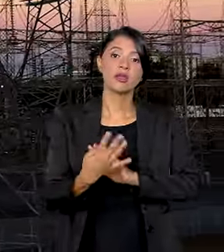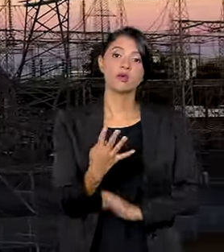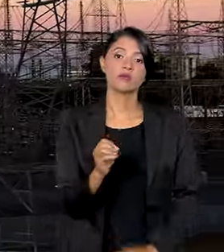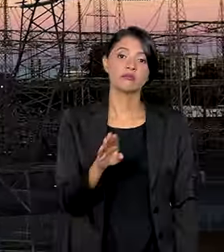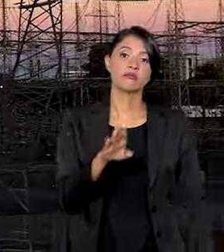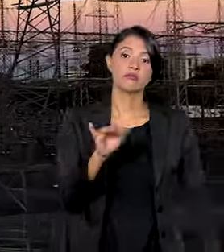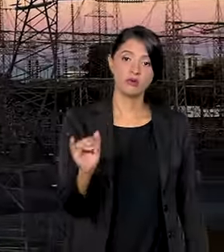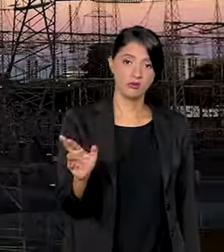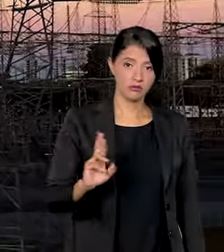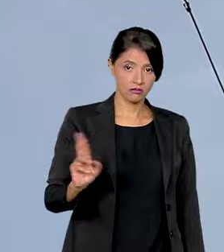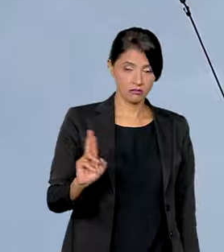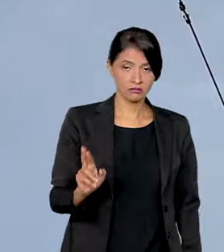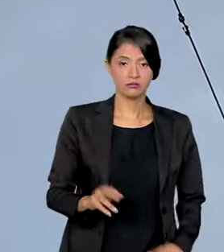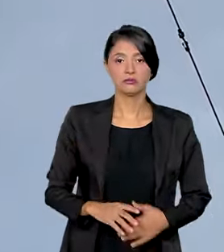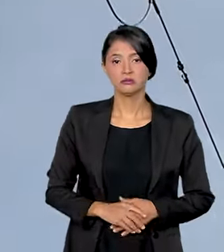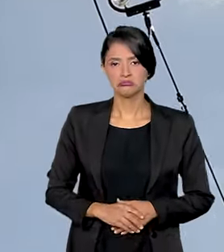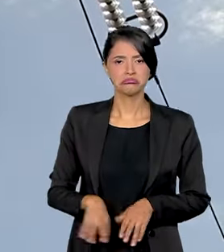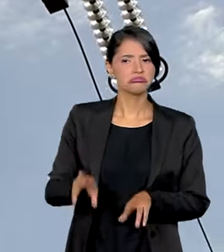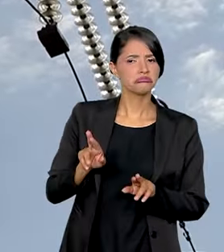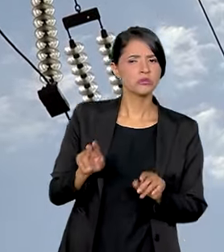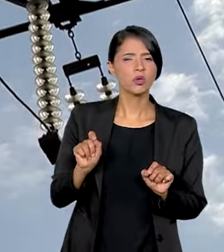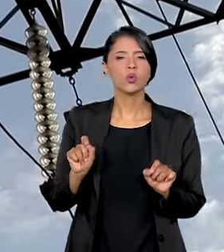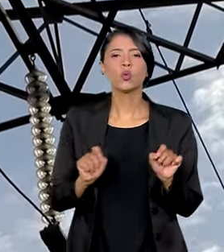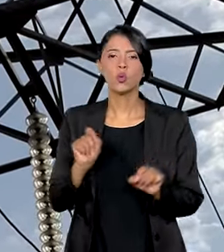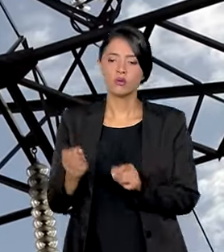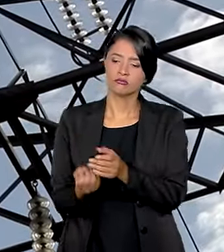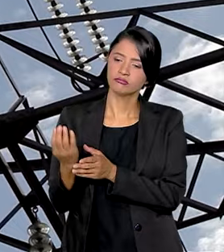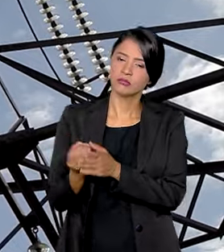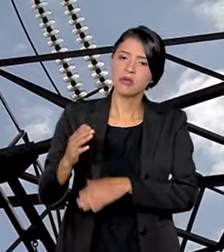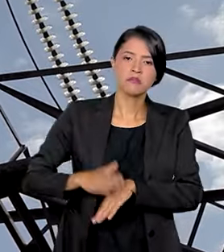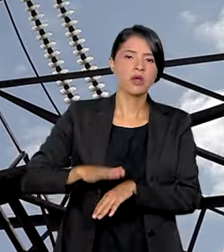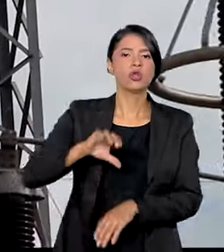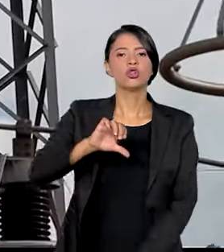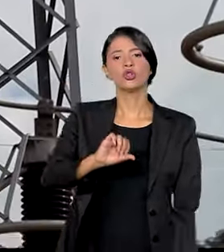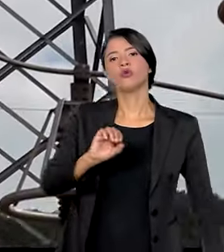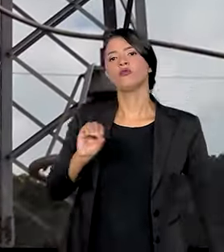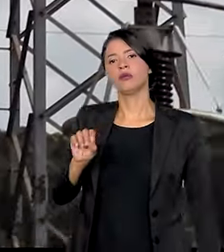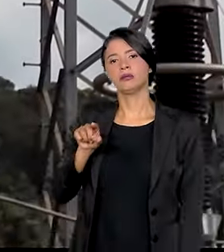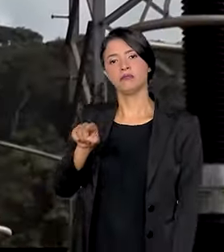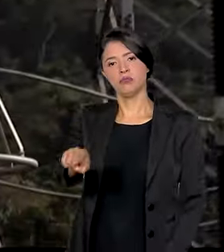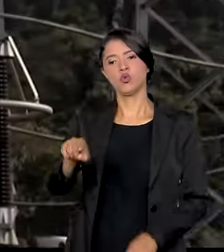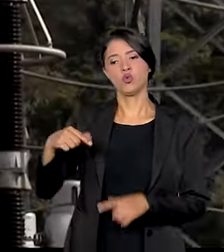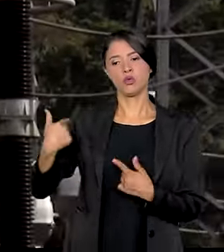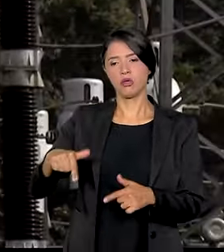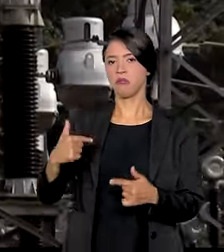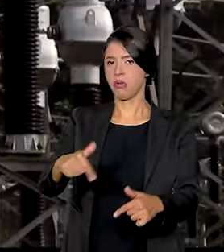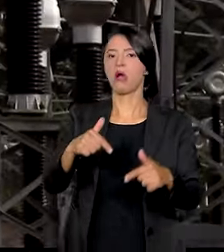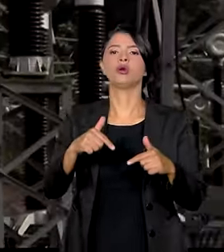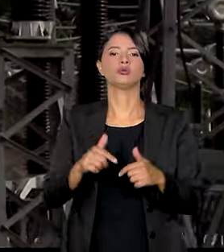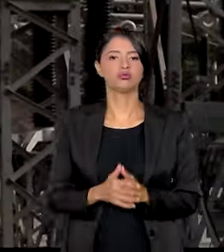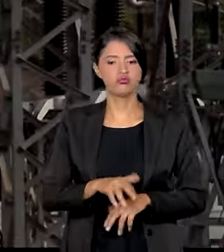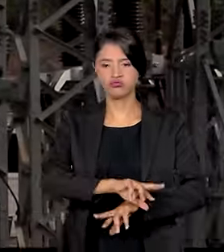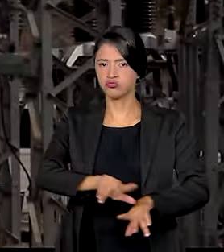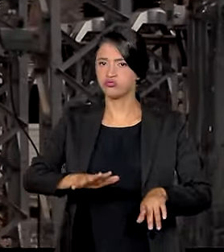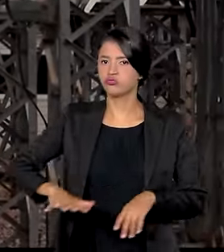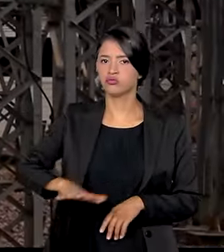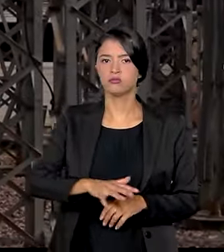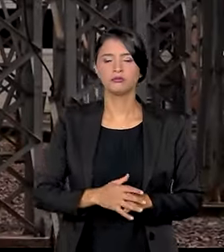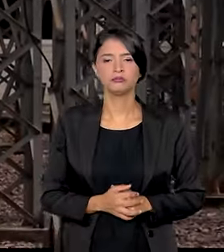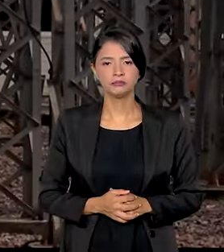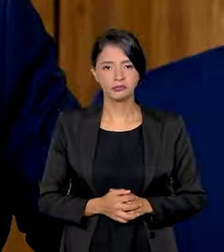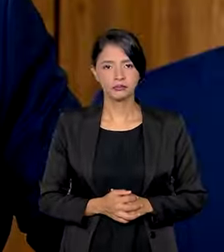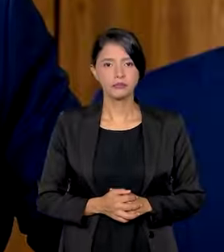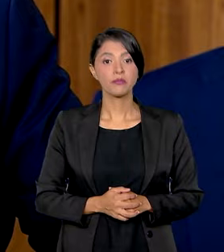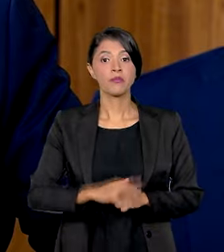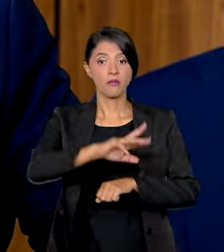investimentos chegam a 40 bilhões de reais e a expectativa é gerar mais de 90 mil empregos diretos e